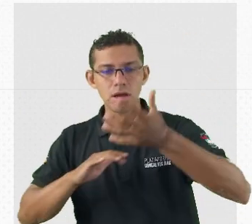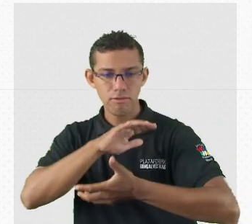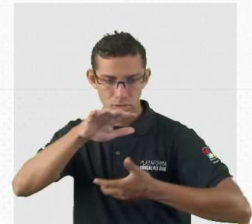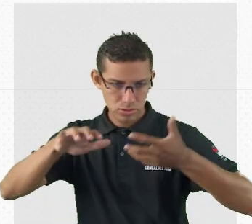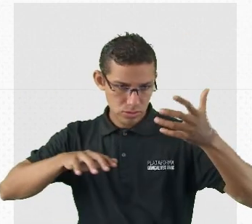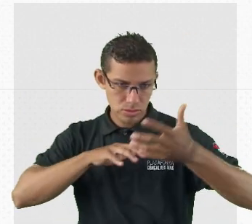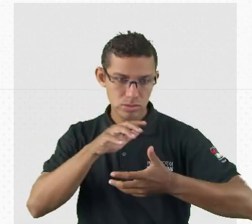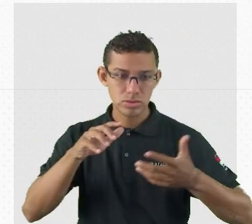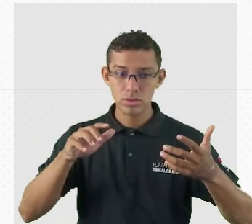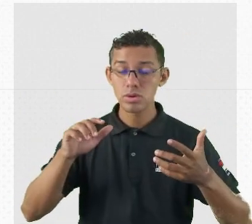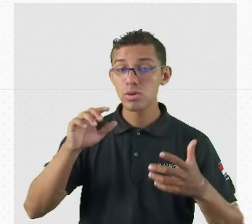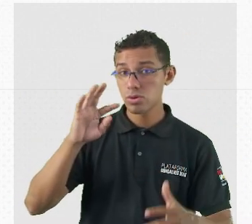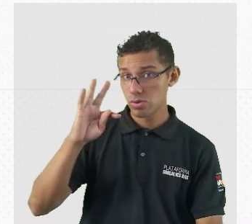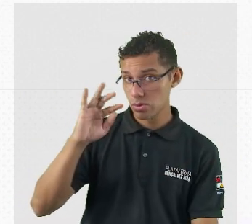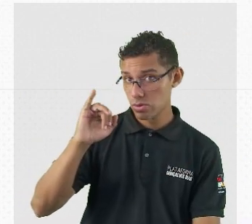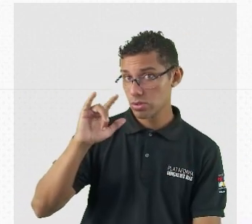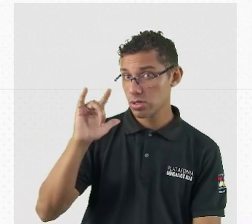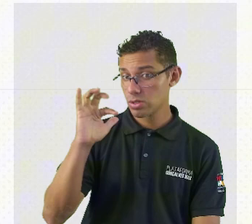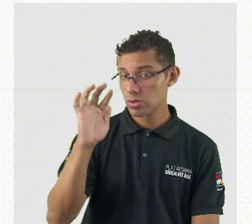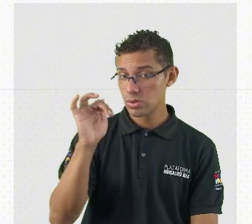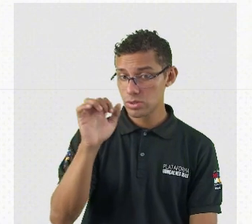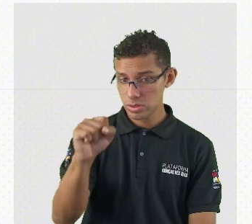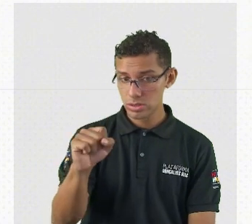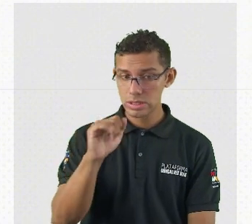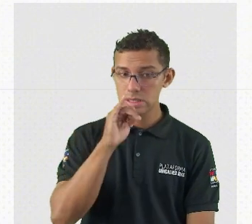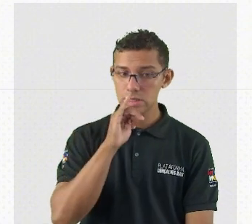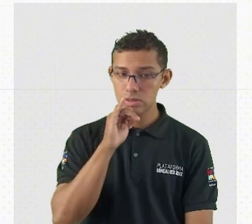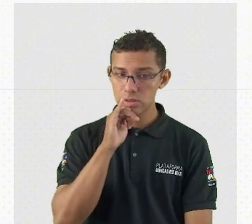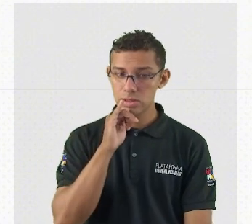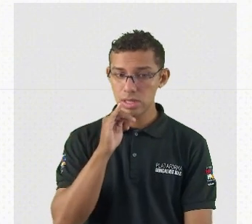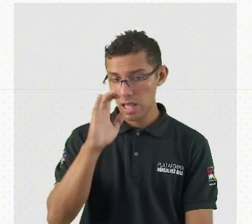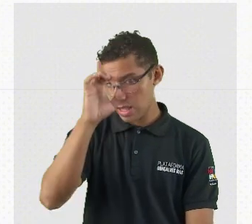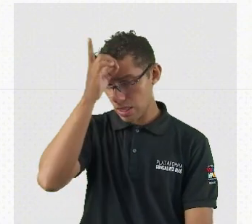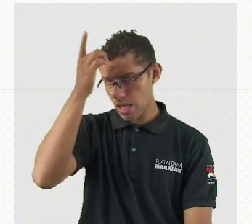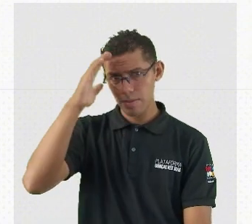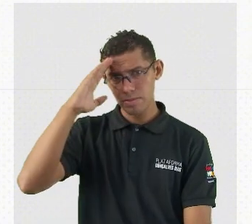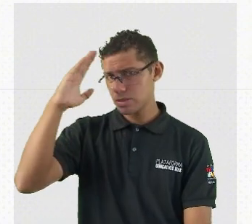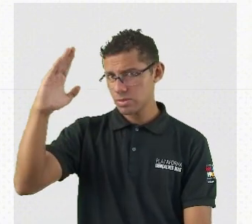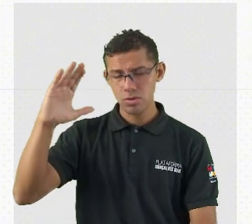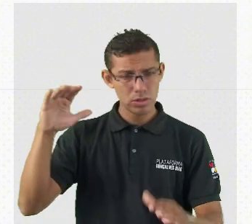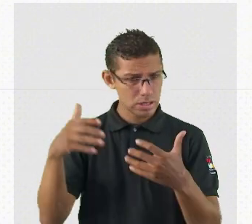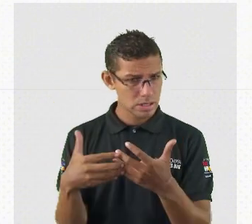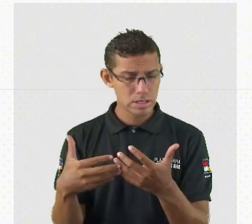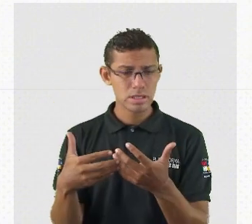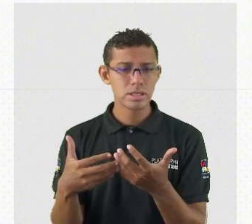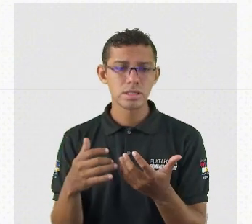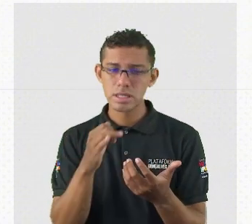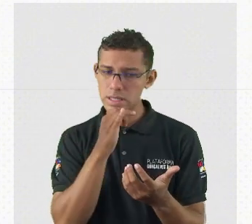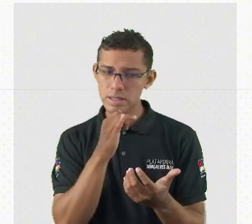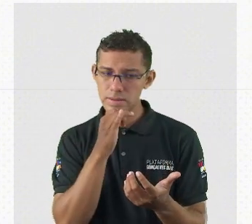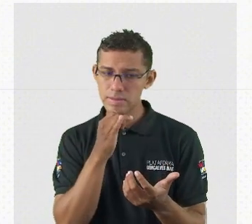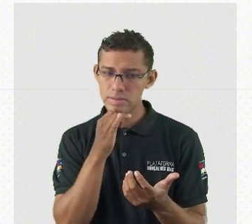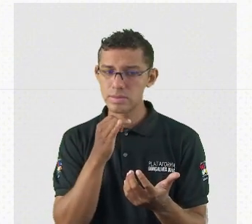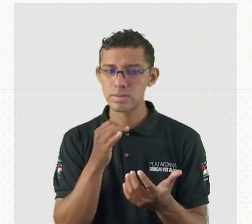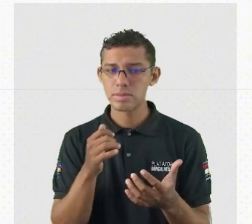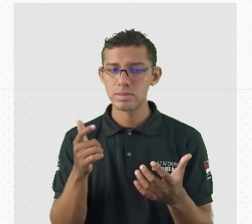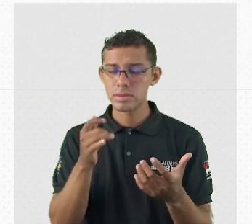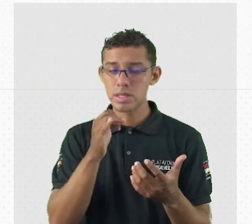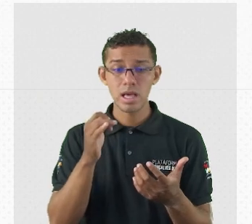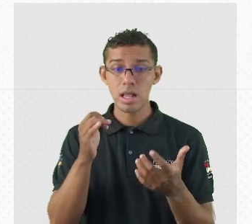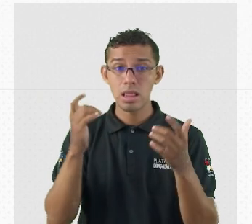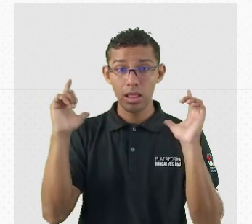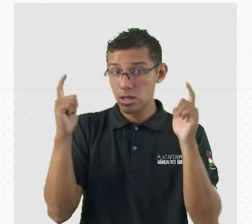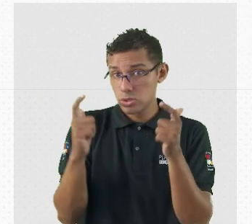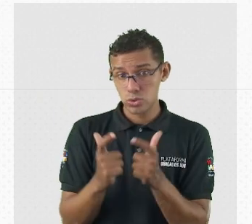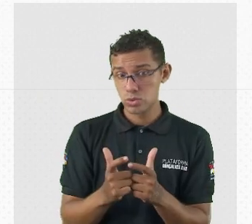modelo taylorista-fordista, ele cai, de certa forma, a ideia principalmente central de produção em massa, ela cai em